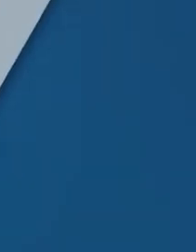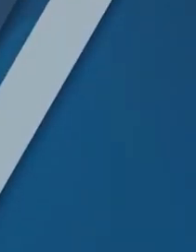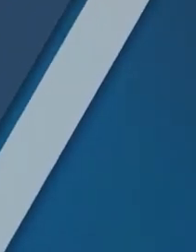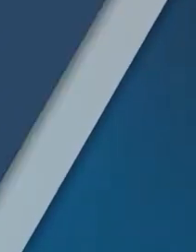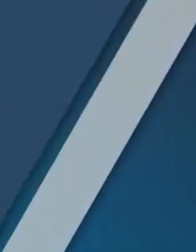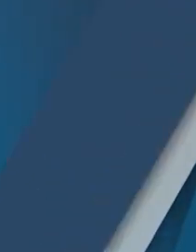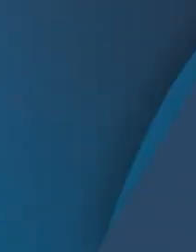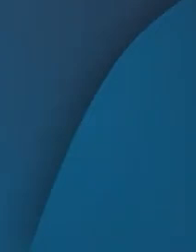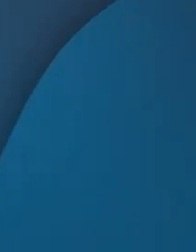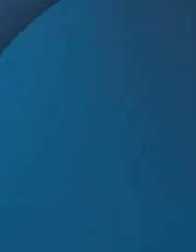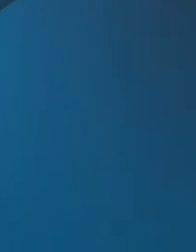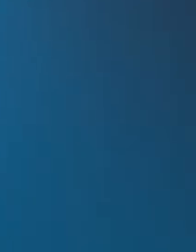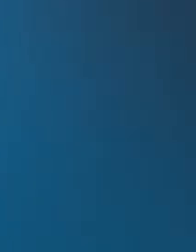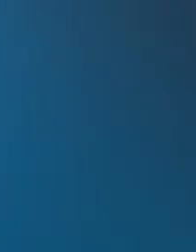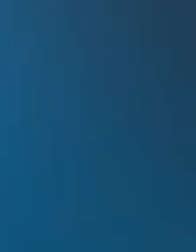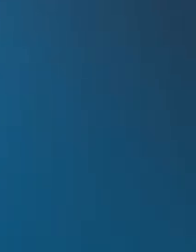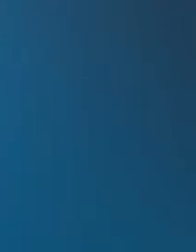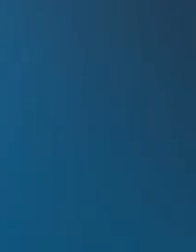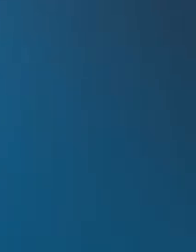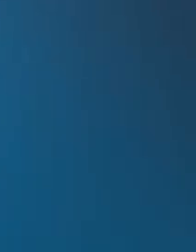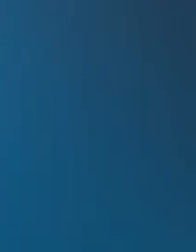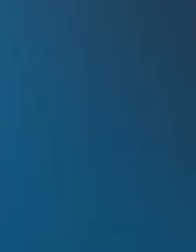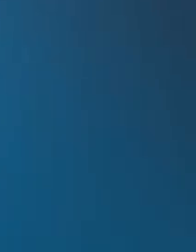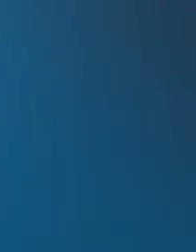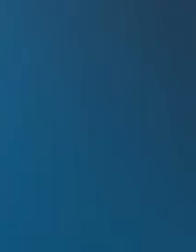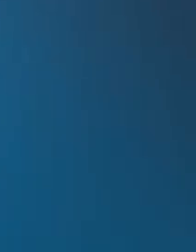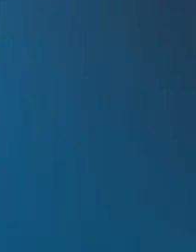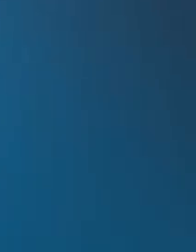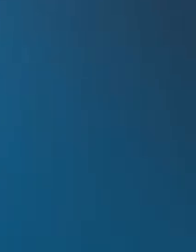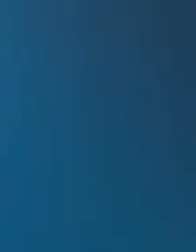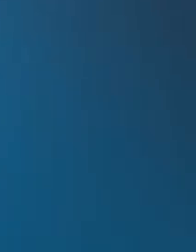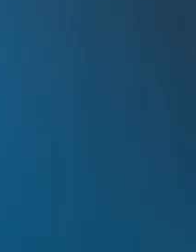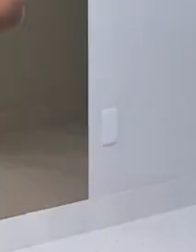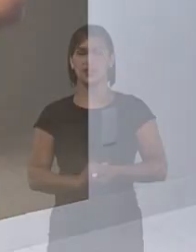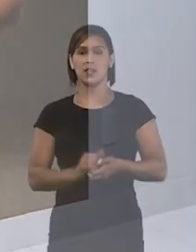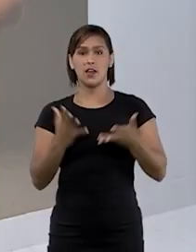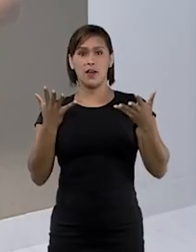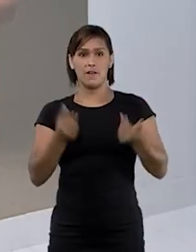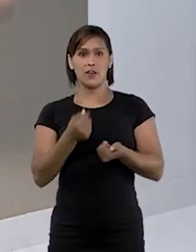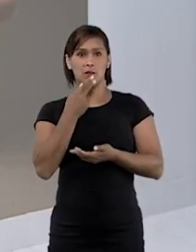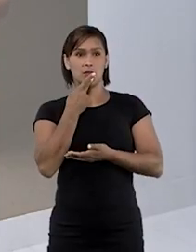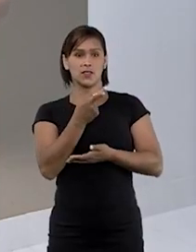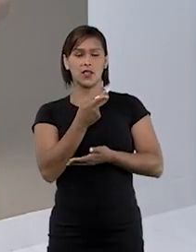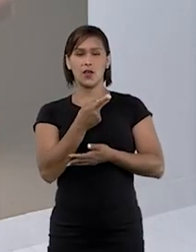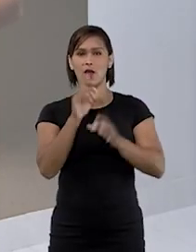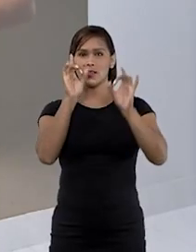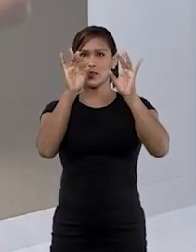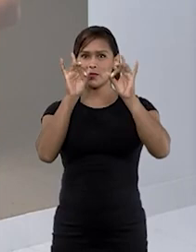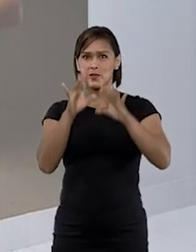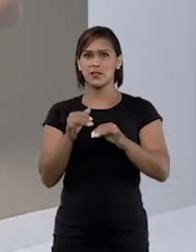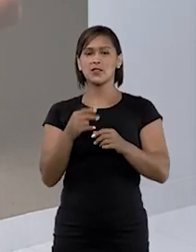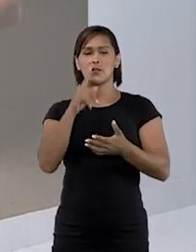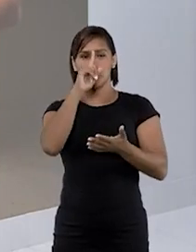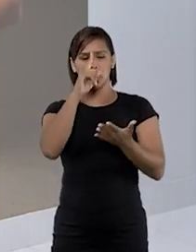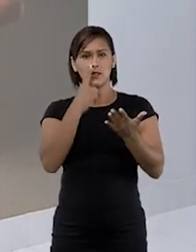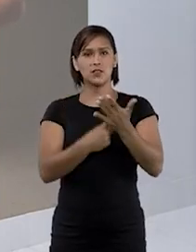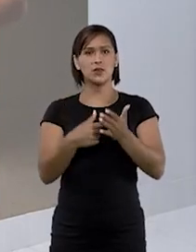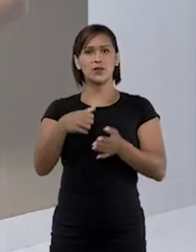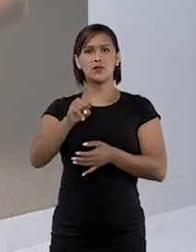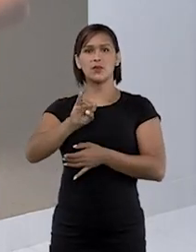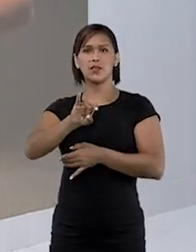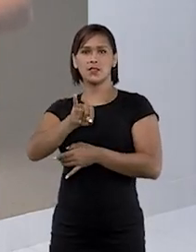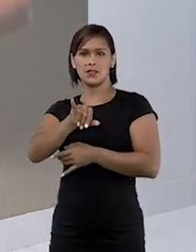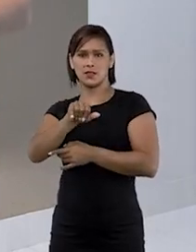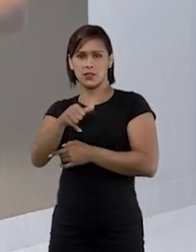E aí e vamos ver agora as principais decisões